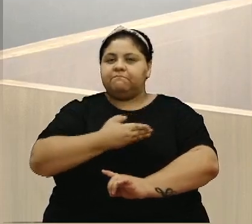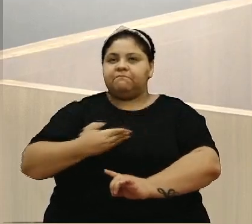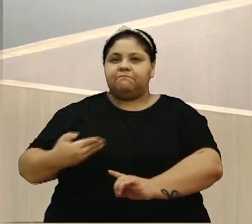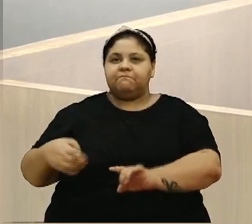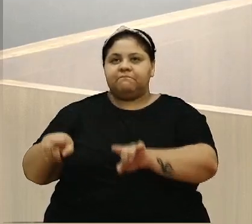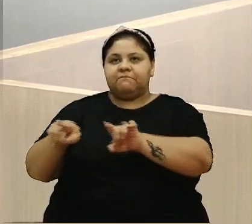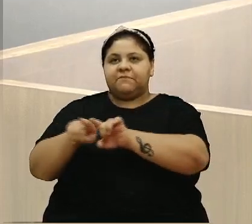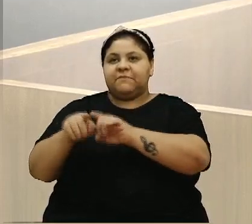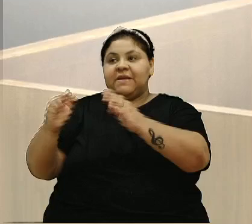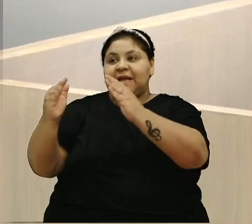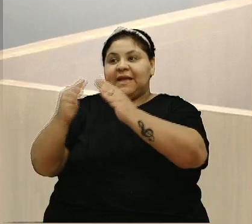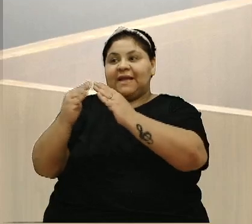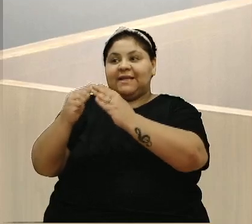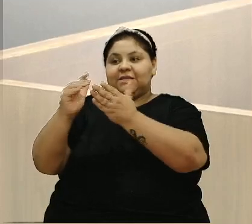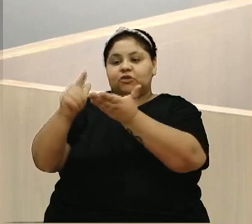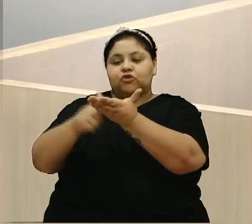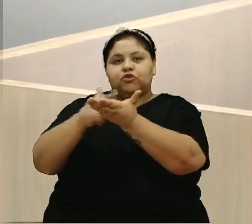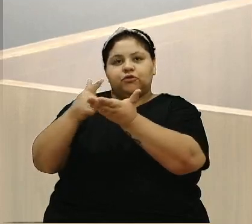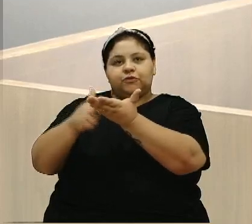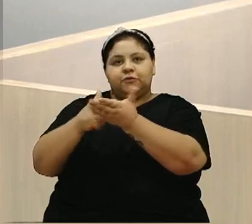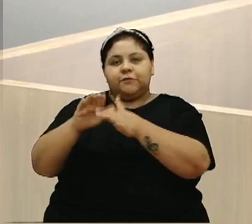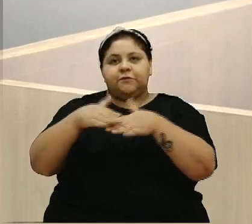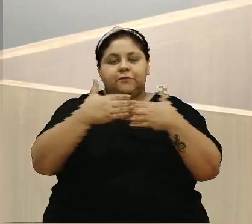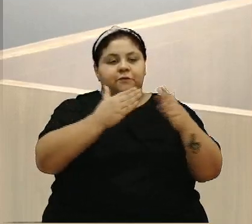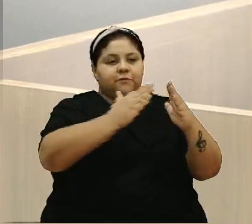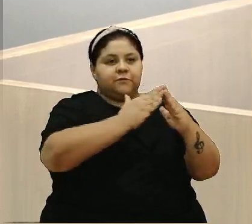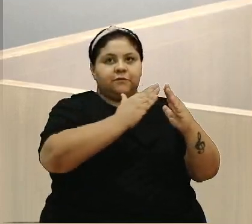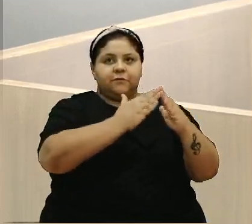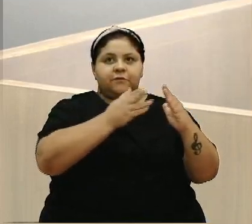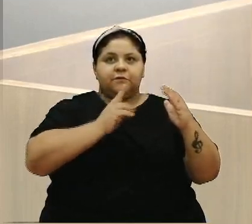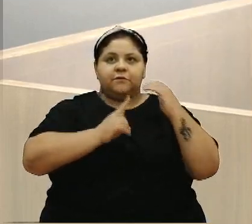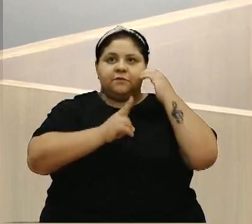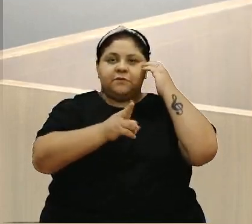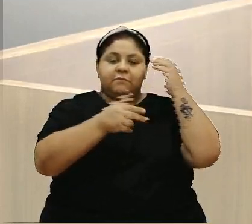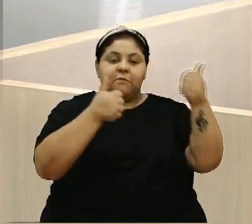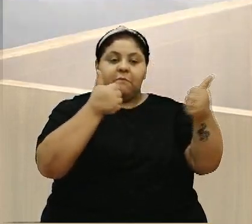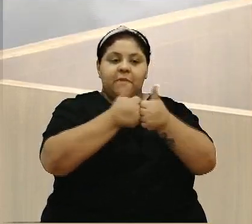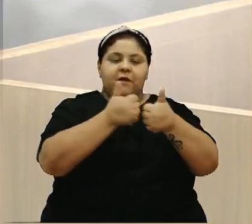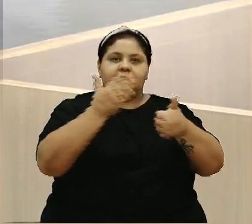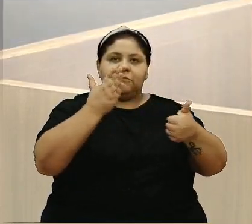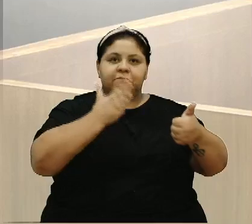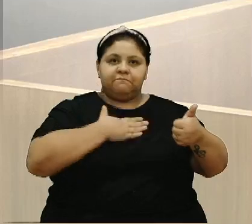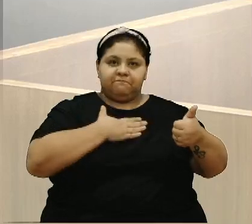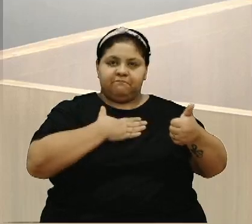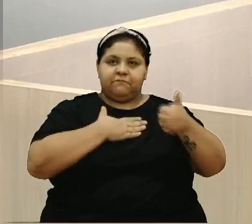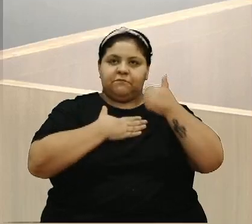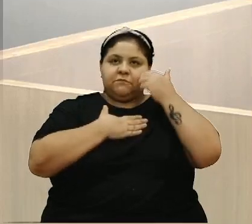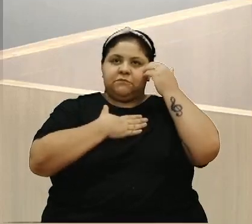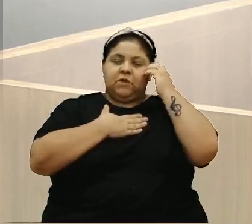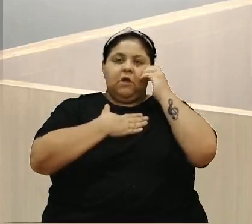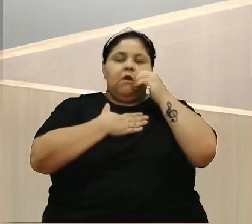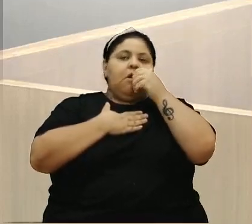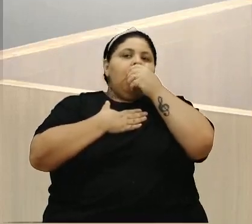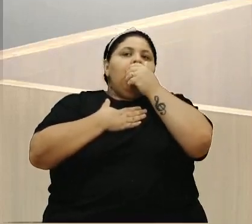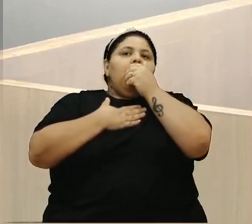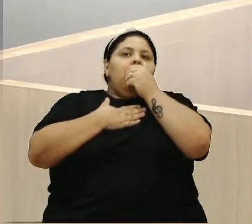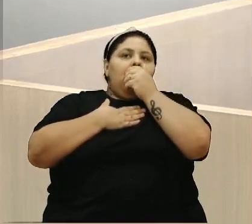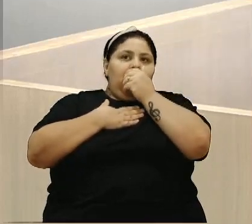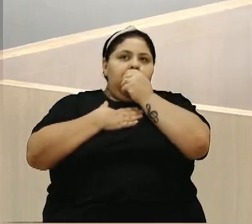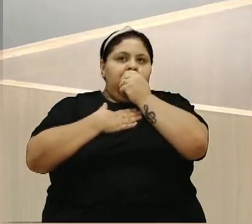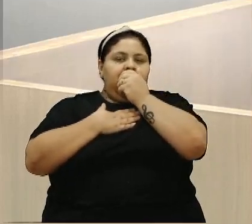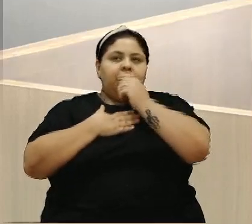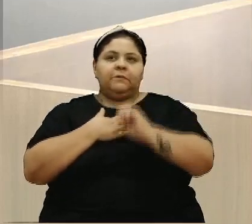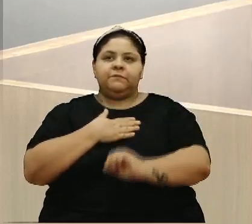Casa dos Livros. Então, as casas sempre estiveram perto de mim. Casas. Bom, eu vou tomar uma aguinha,